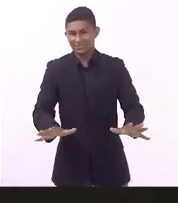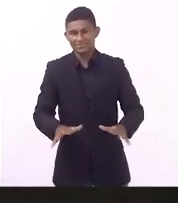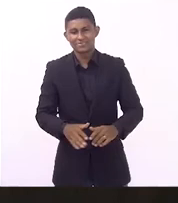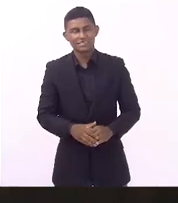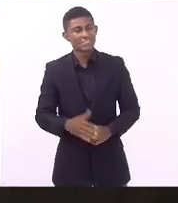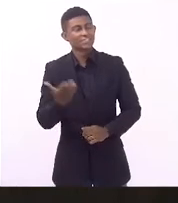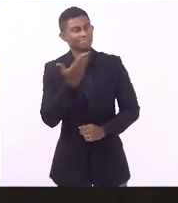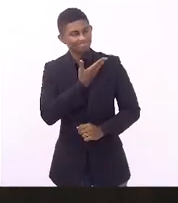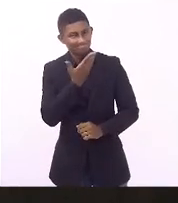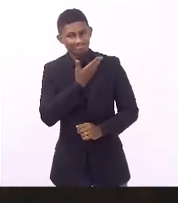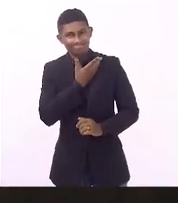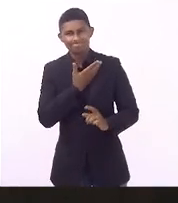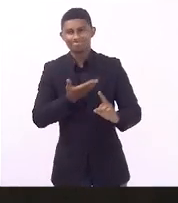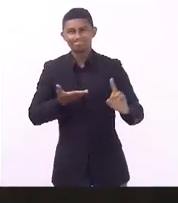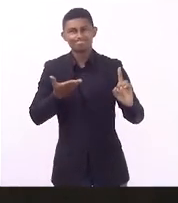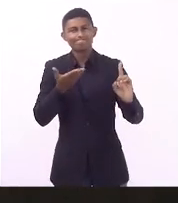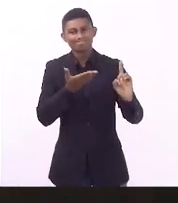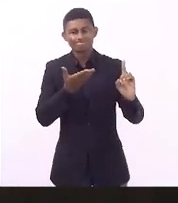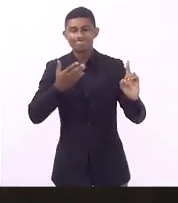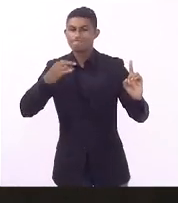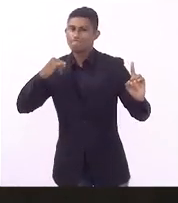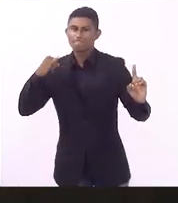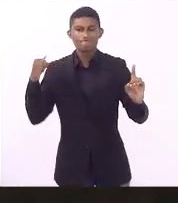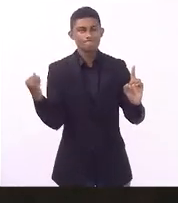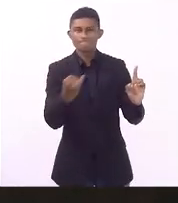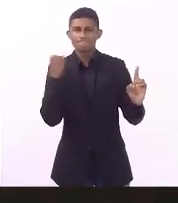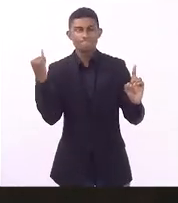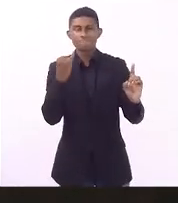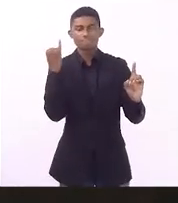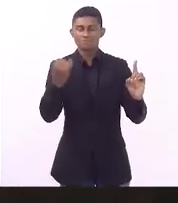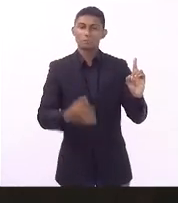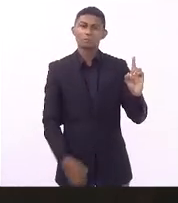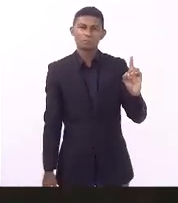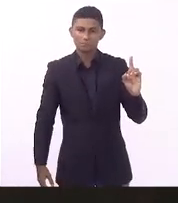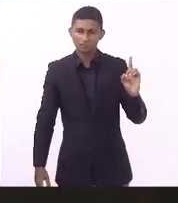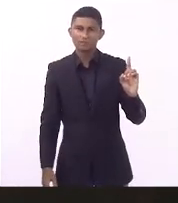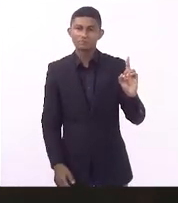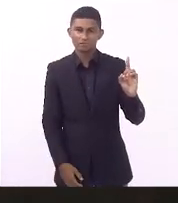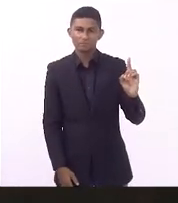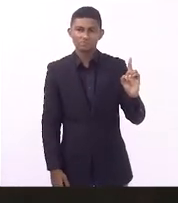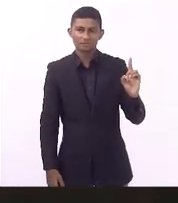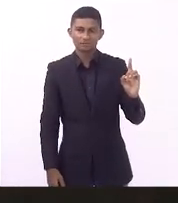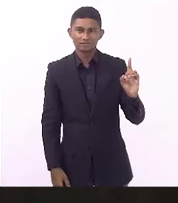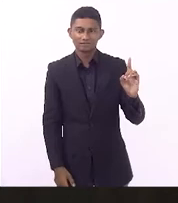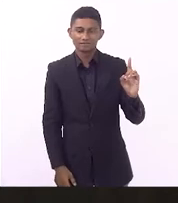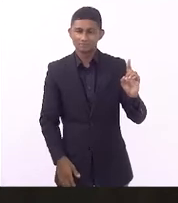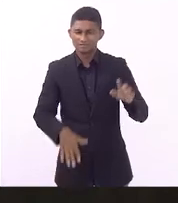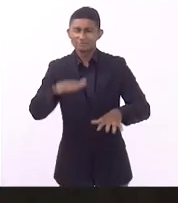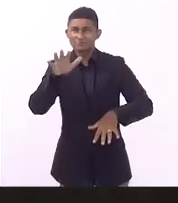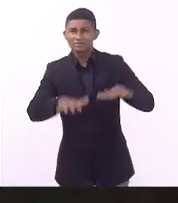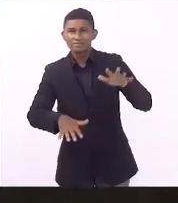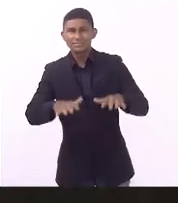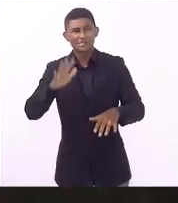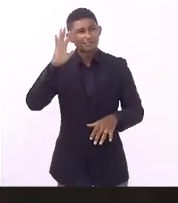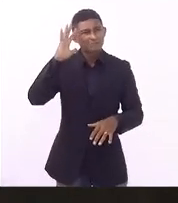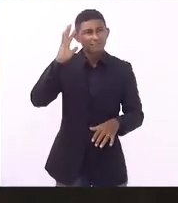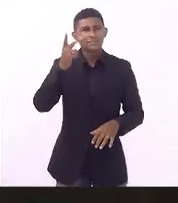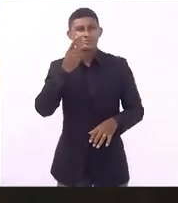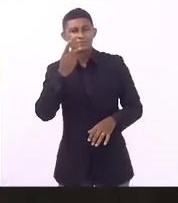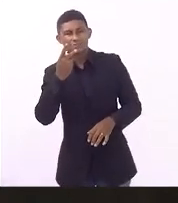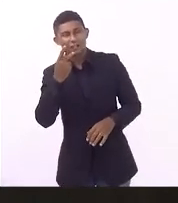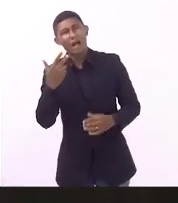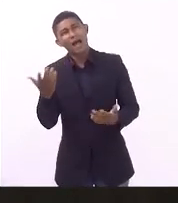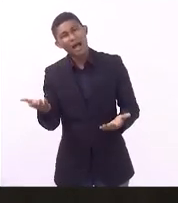foi um amigo absolutamente importante. E às vezes se diz que os amigos você